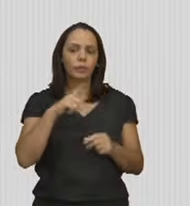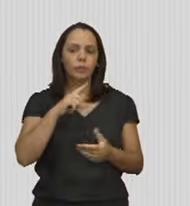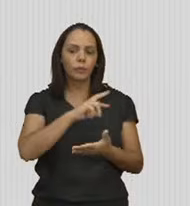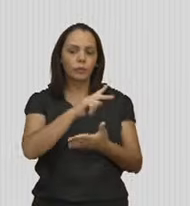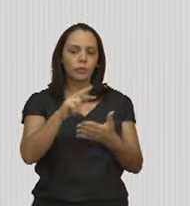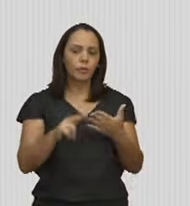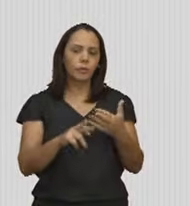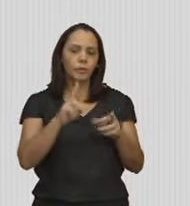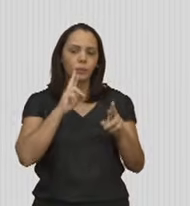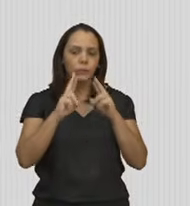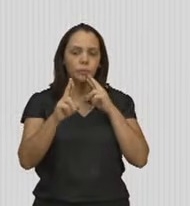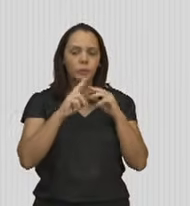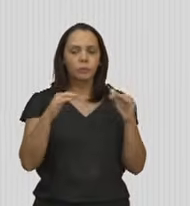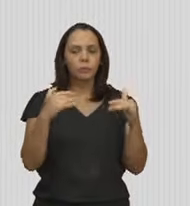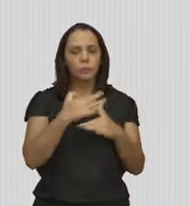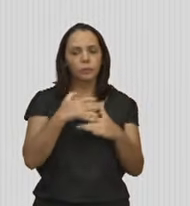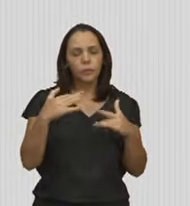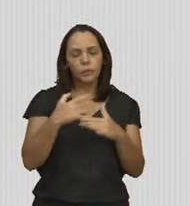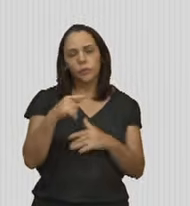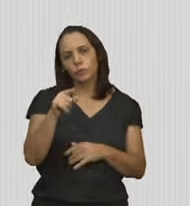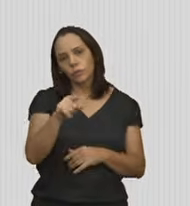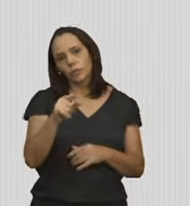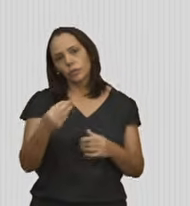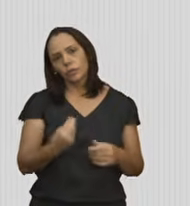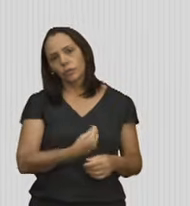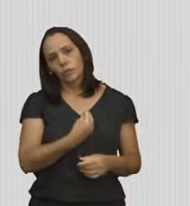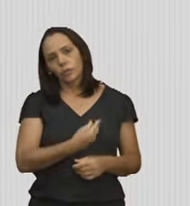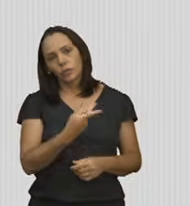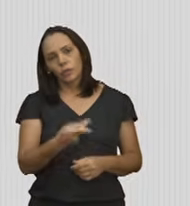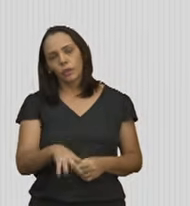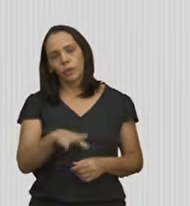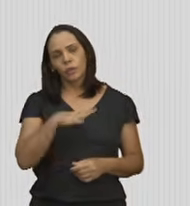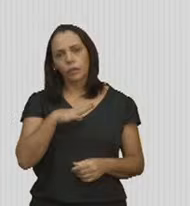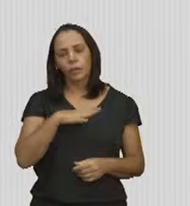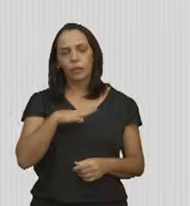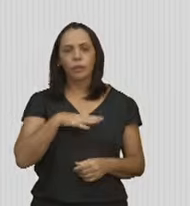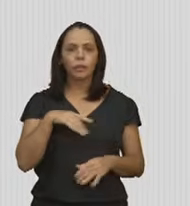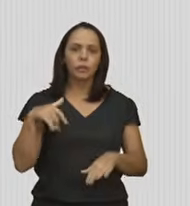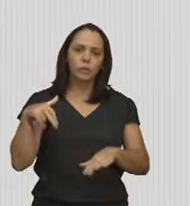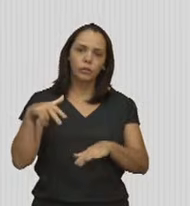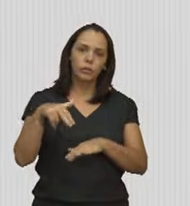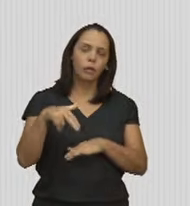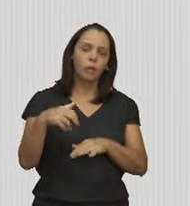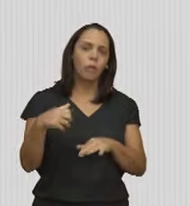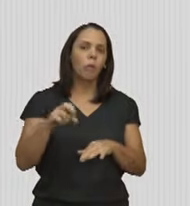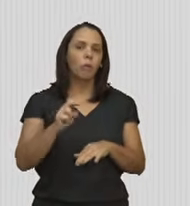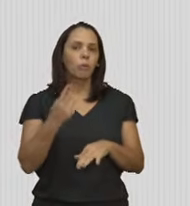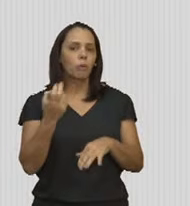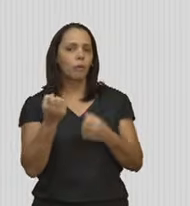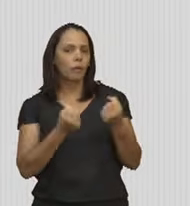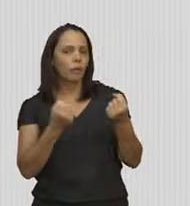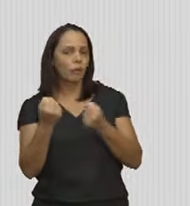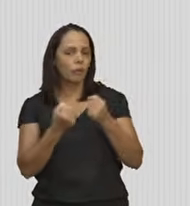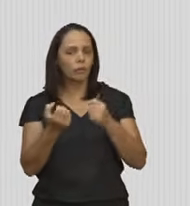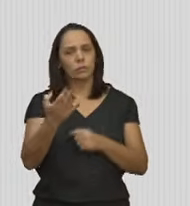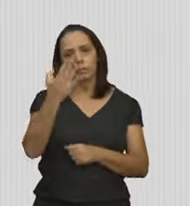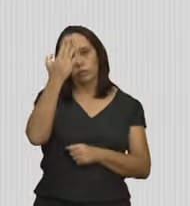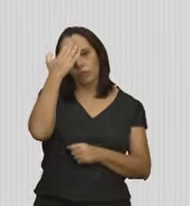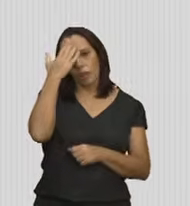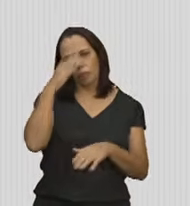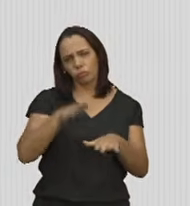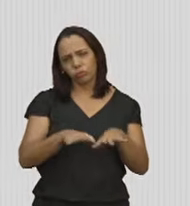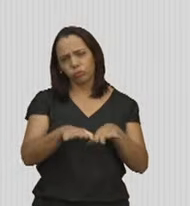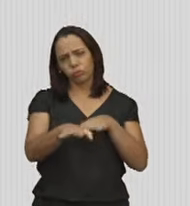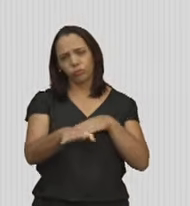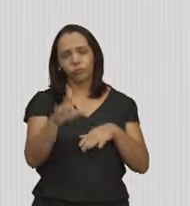queixas sobre mobilidade. Você que vive em Jacareí, você que se locomove, especialmente de carro em Jacareí, sabe como o trânsito